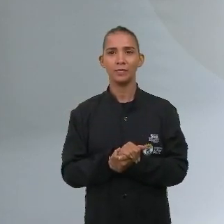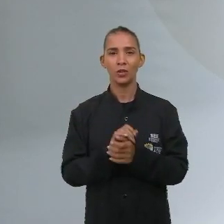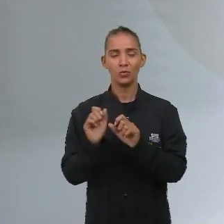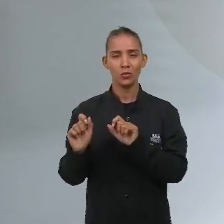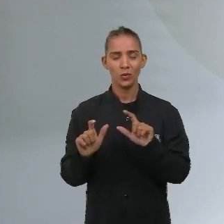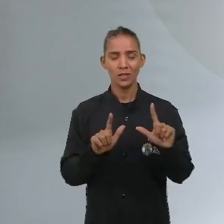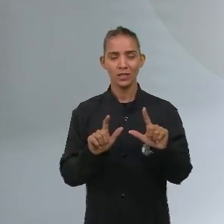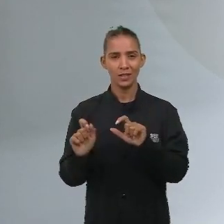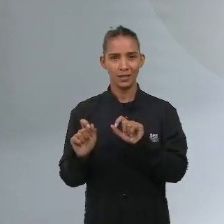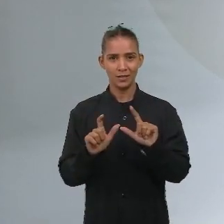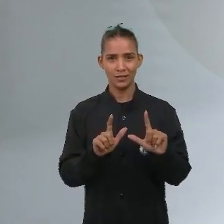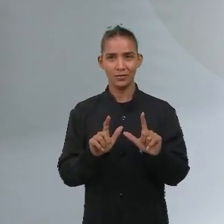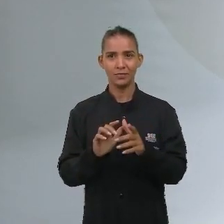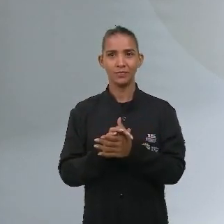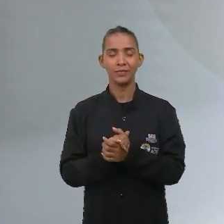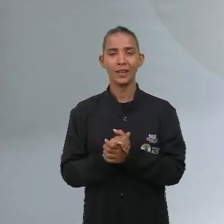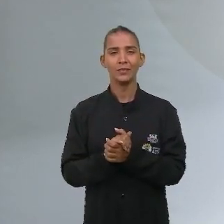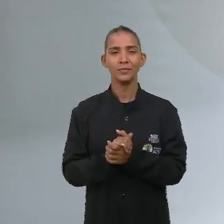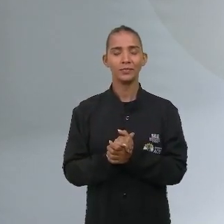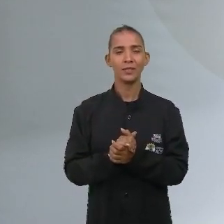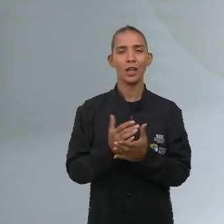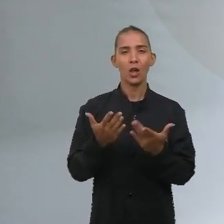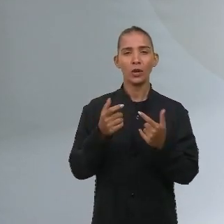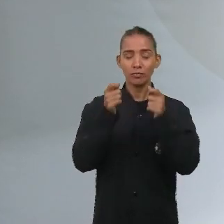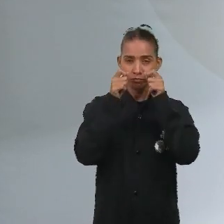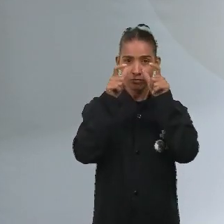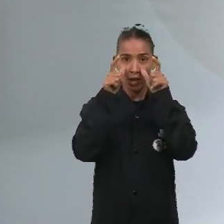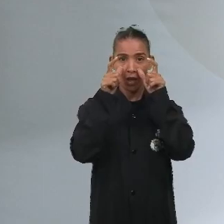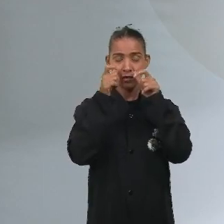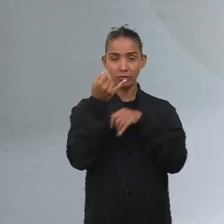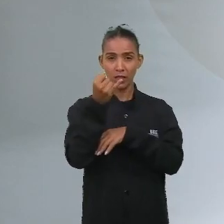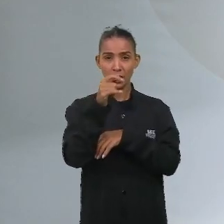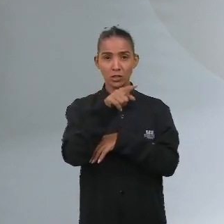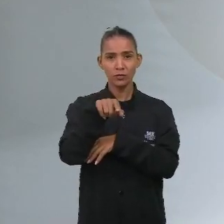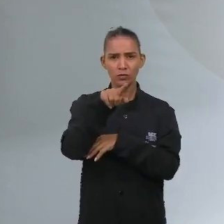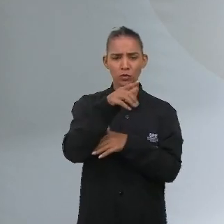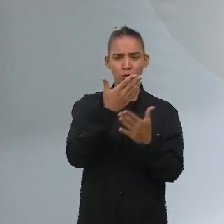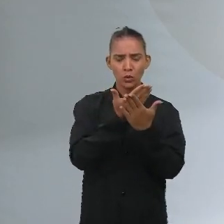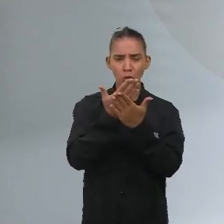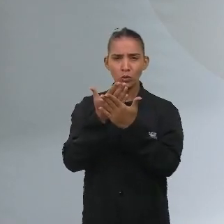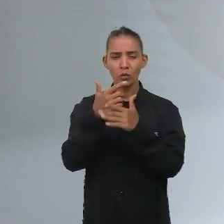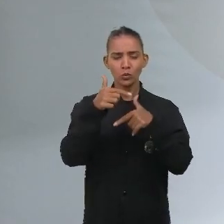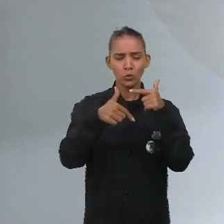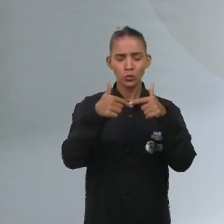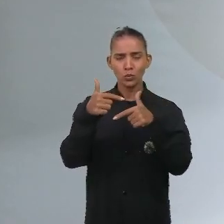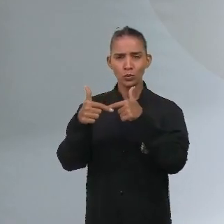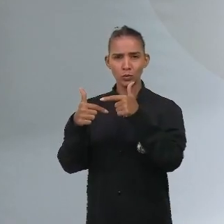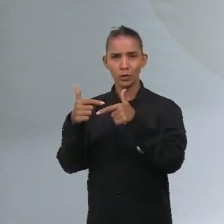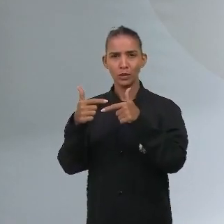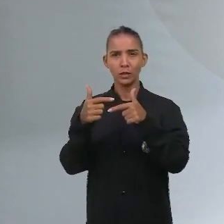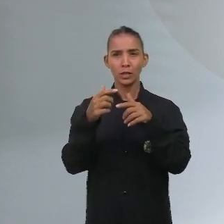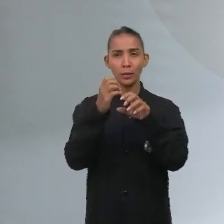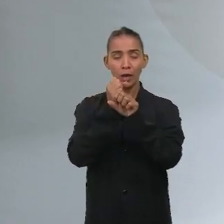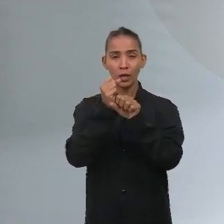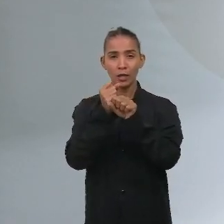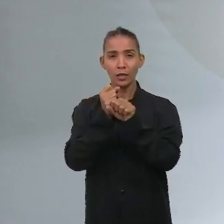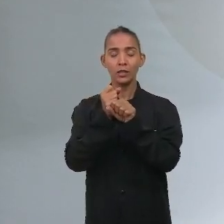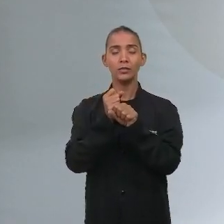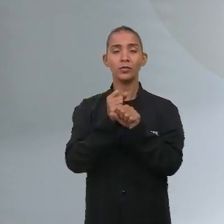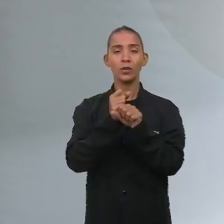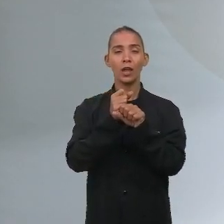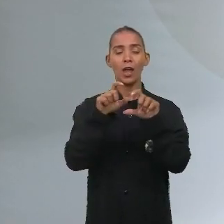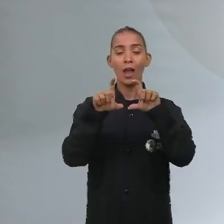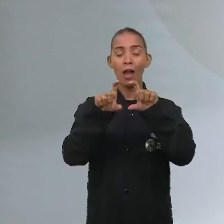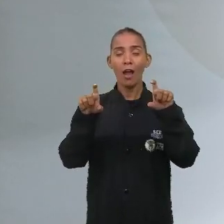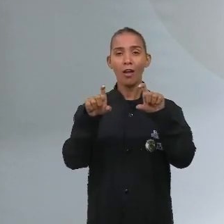quero reforçar é sempre quando você estiver trabalhando método de contagem, algum problema de contagem, é que as